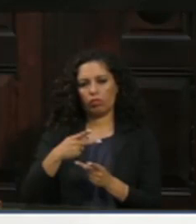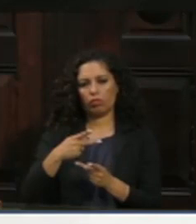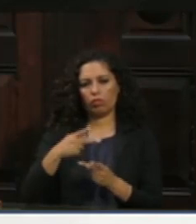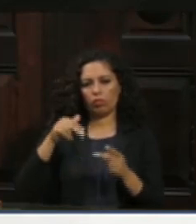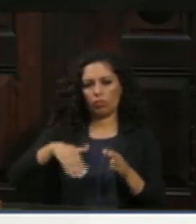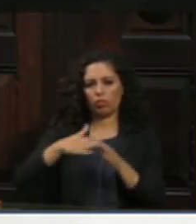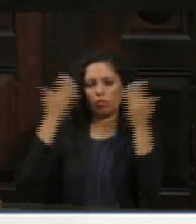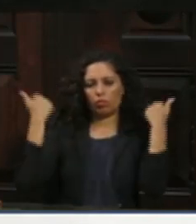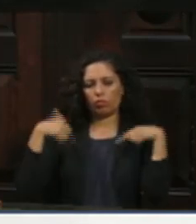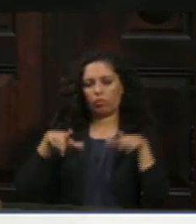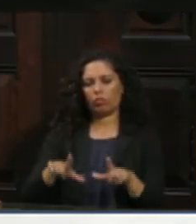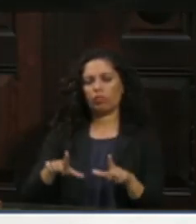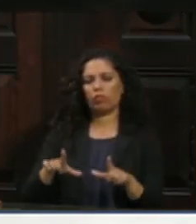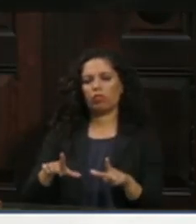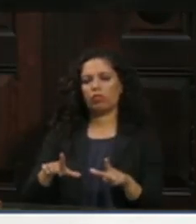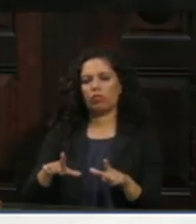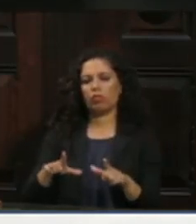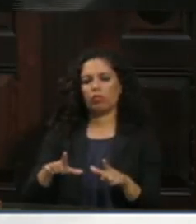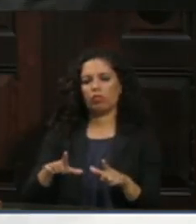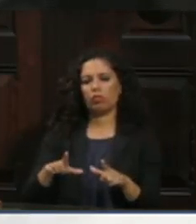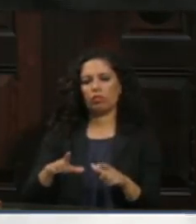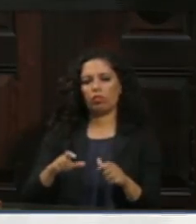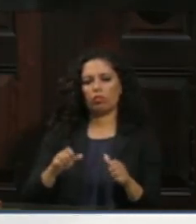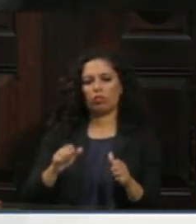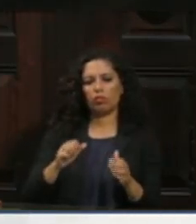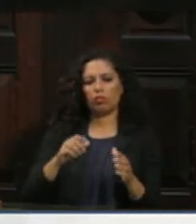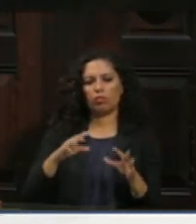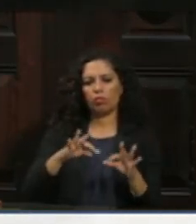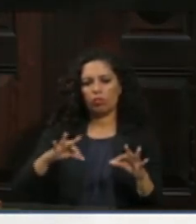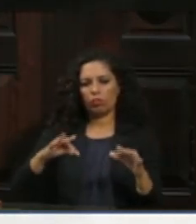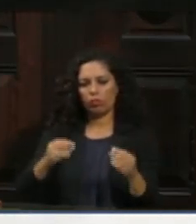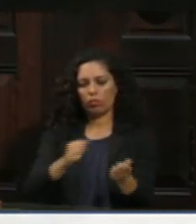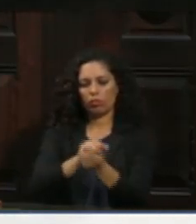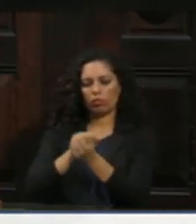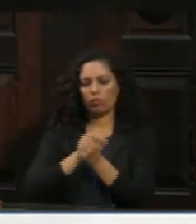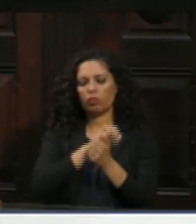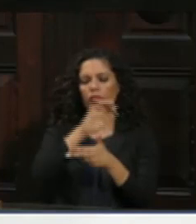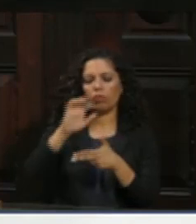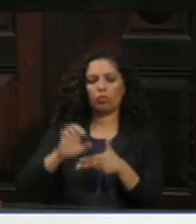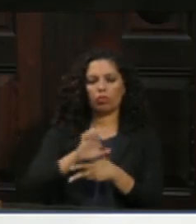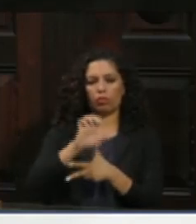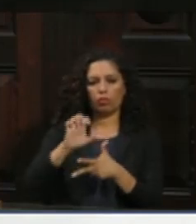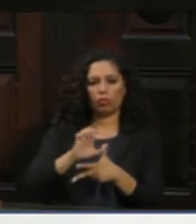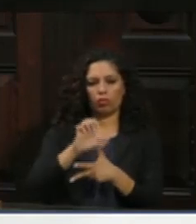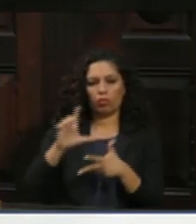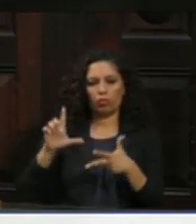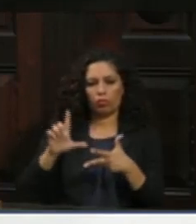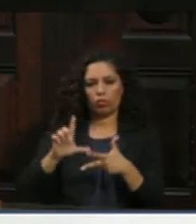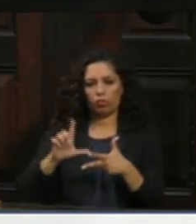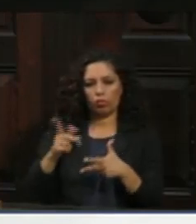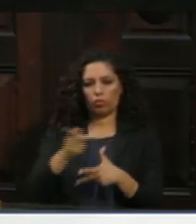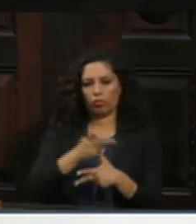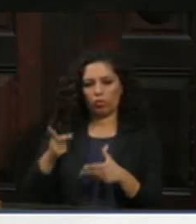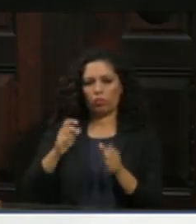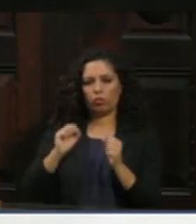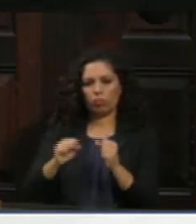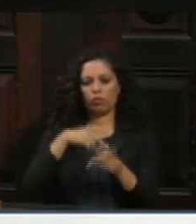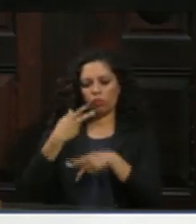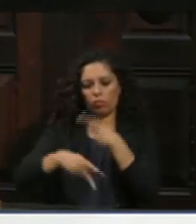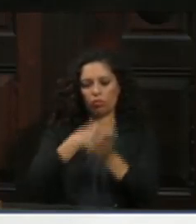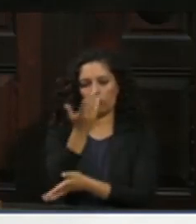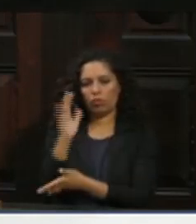Saúde, Economia, Indústria e Comércio, Assuntos Municipais de Desenvolvimento Regional e de Orçamento, Fiscalização Financeira e Controle. Para emitir parecer pela Comissão de Constituição